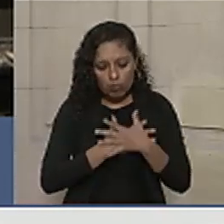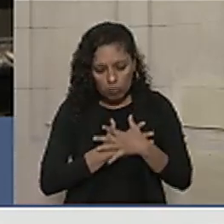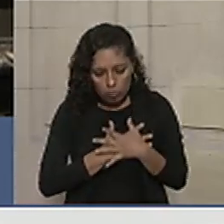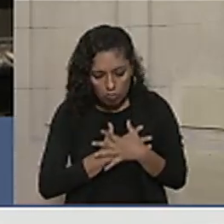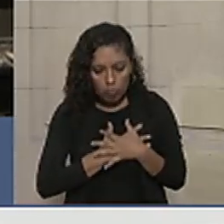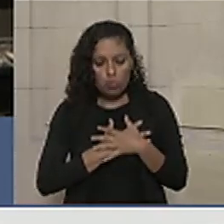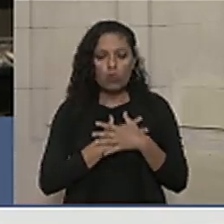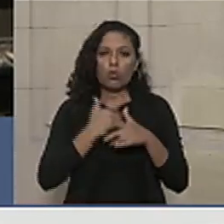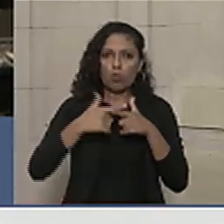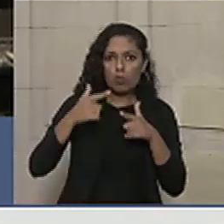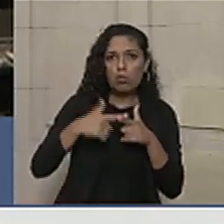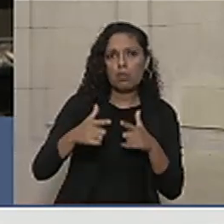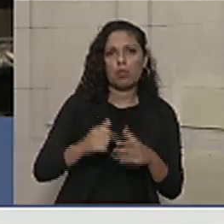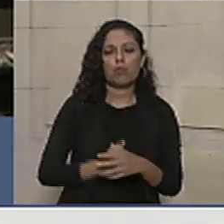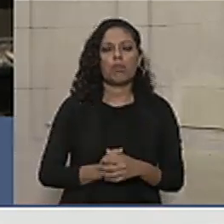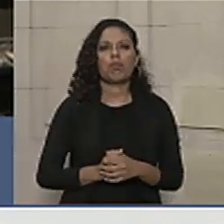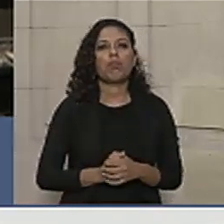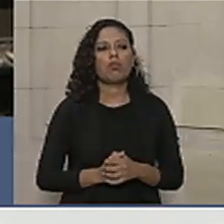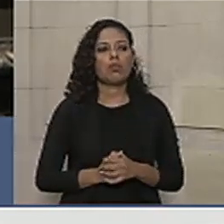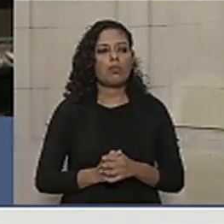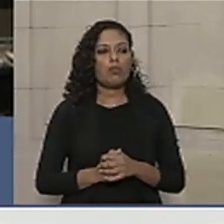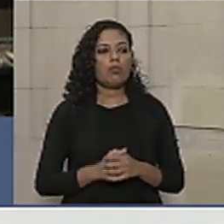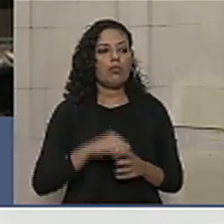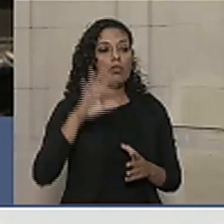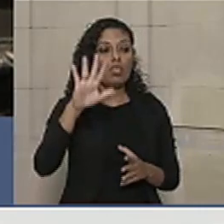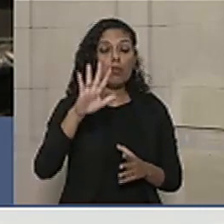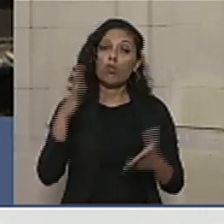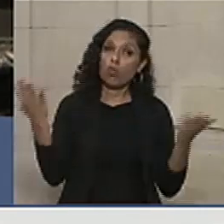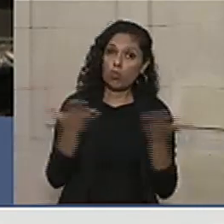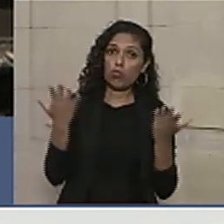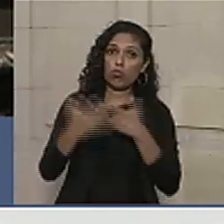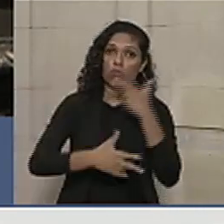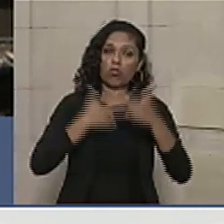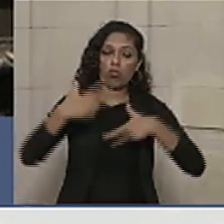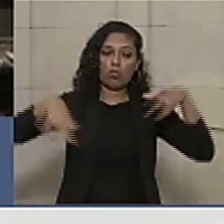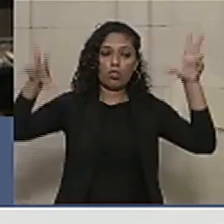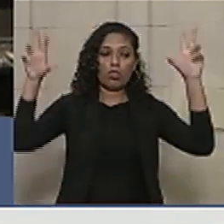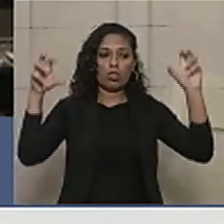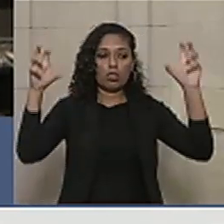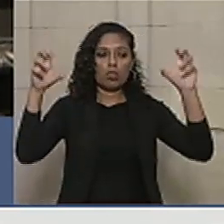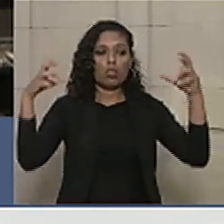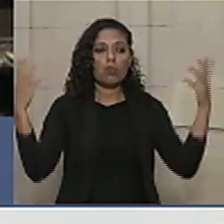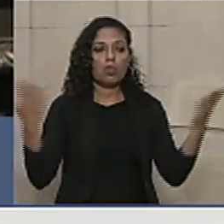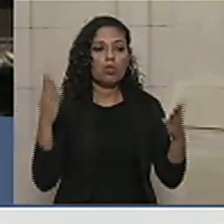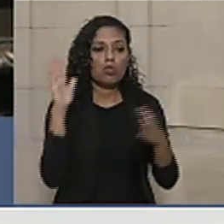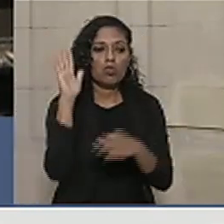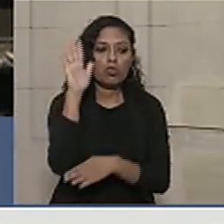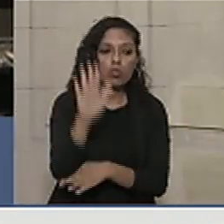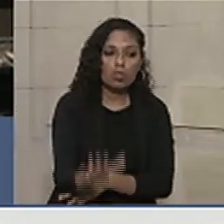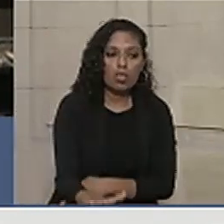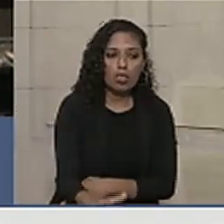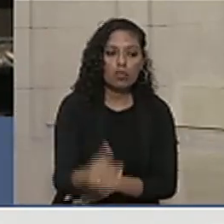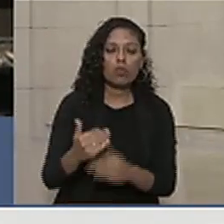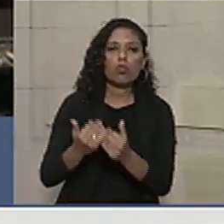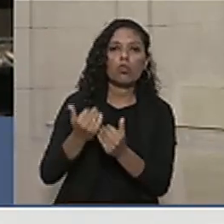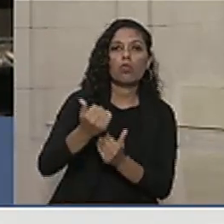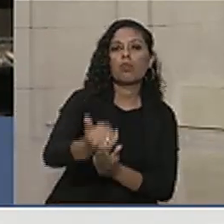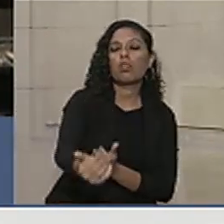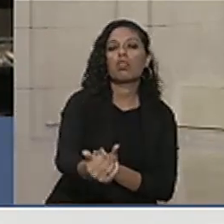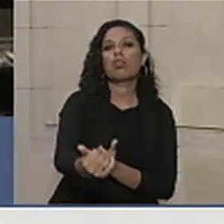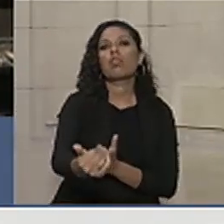com acontecimentos como esse. Mas minha fala nessa tribuna, nessa tarde,